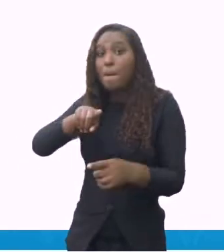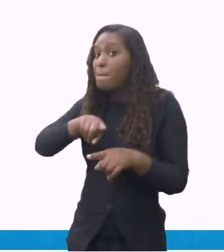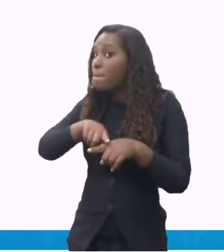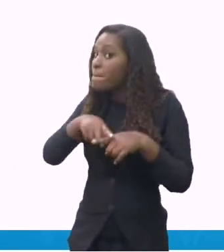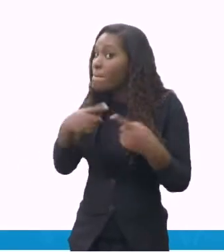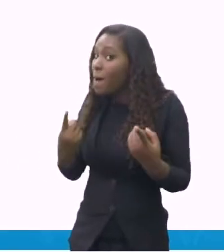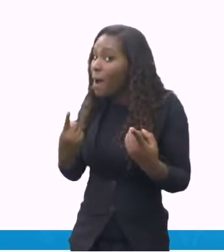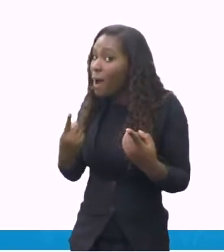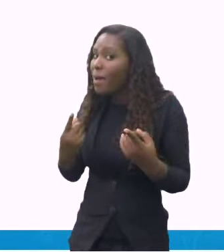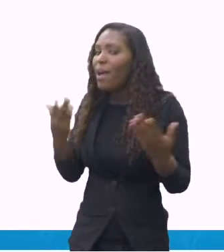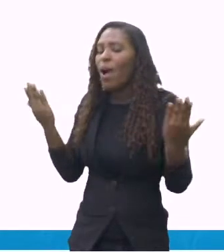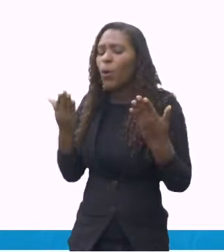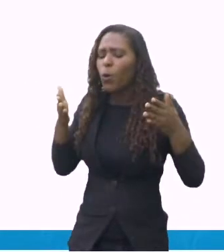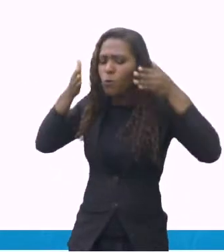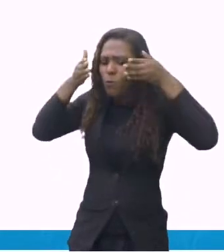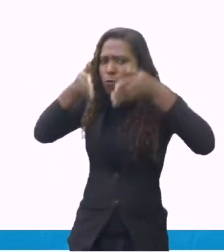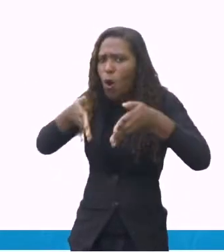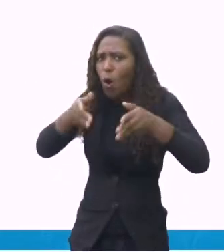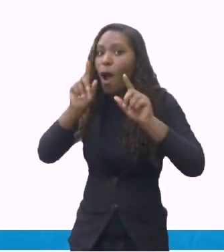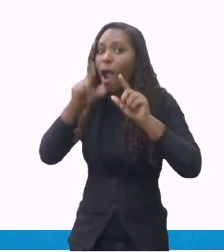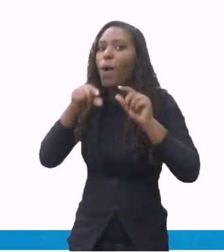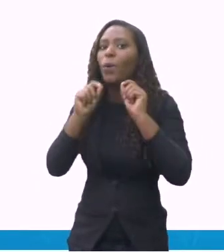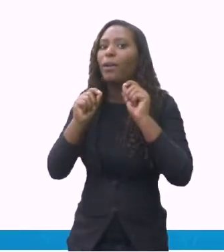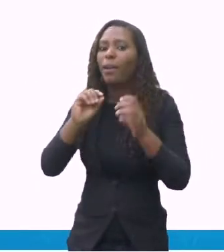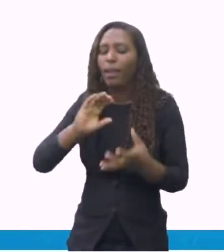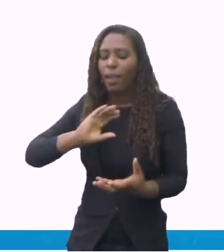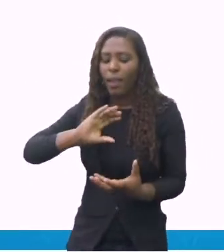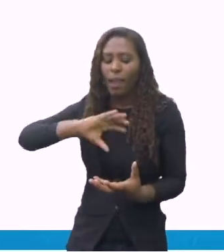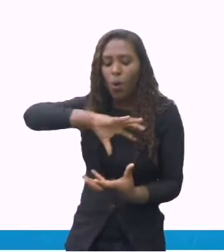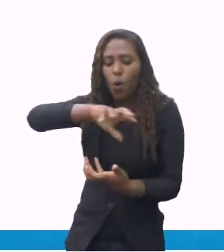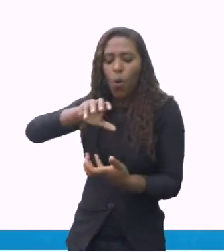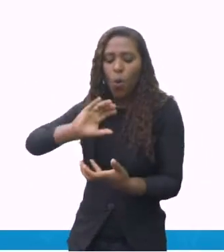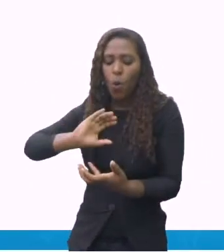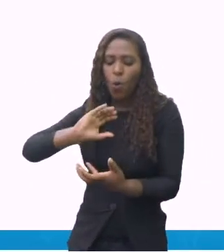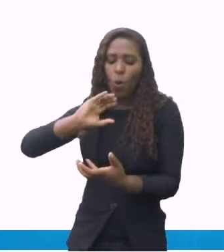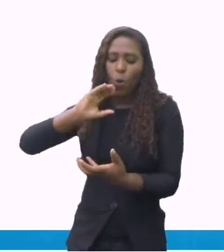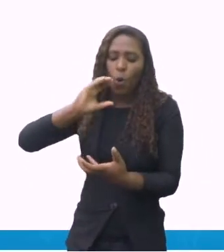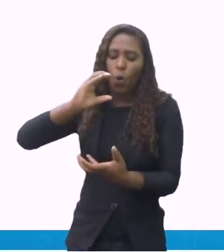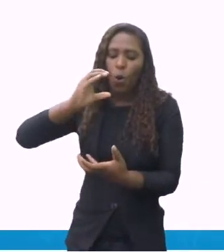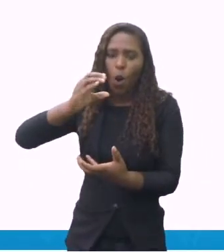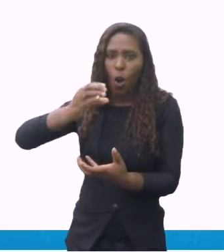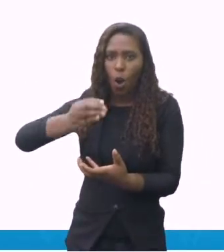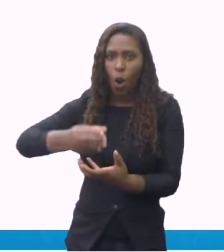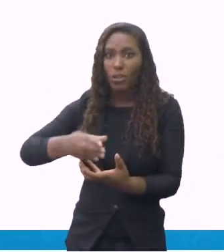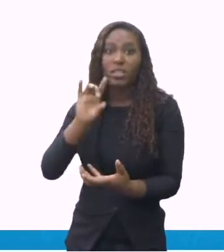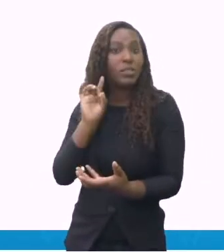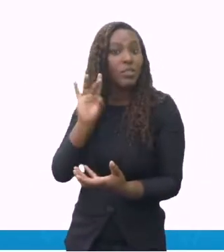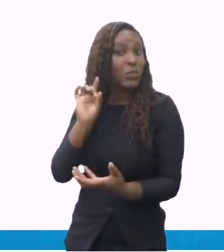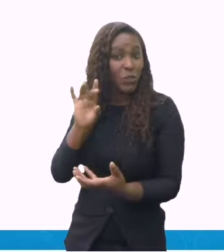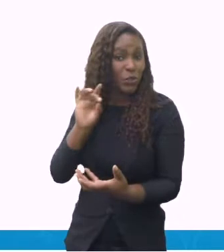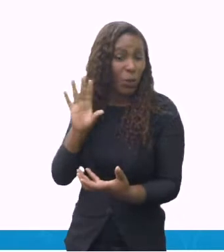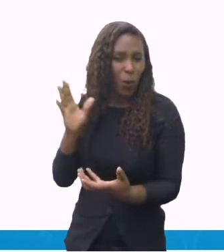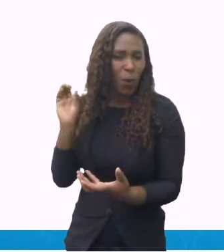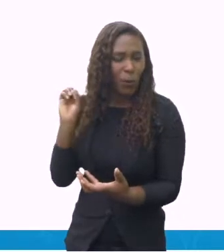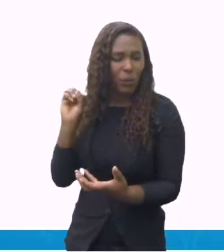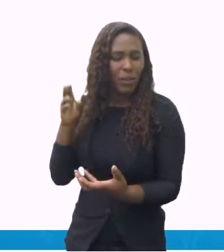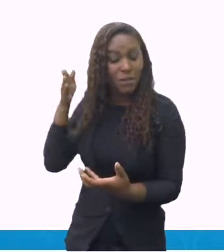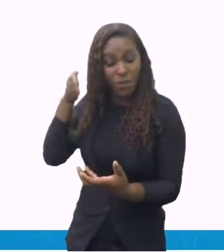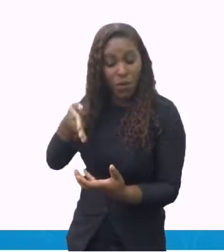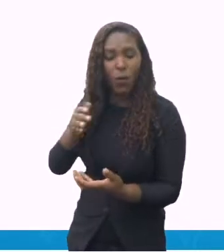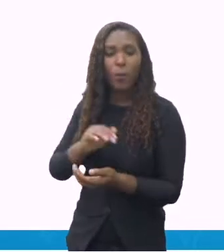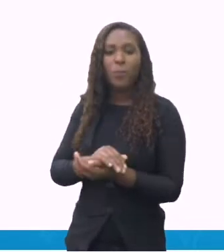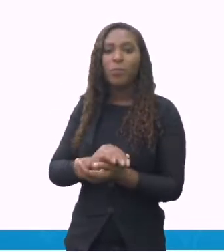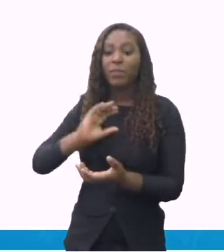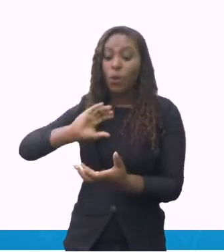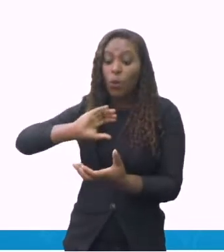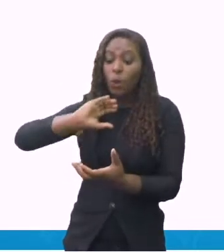camada superior. Então, na crosta, nós encontramos